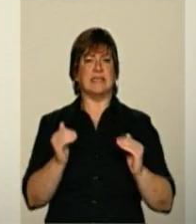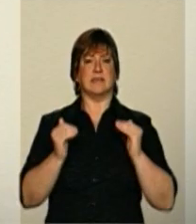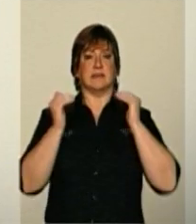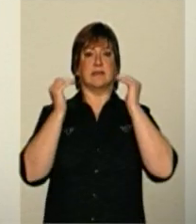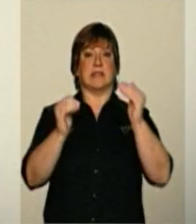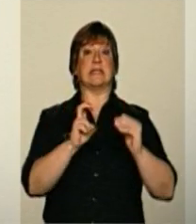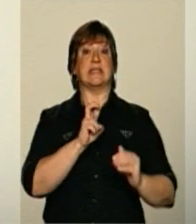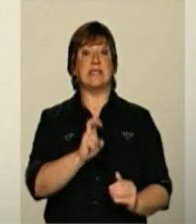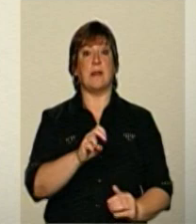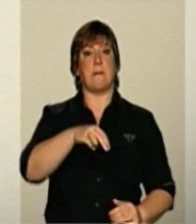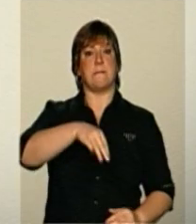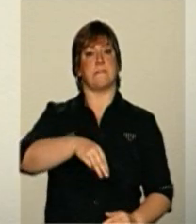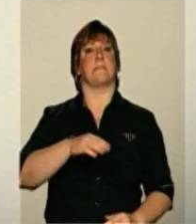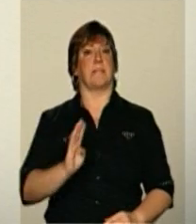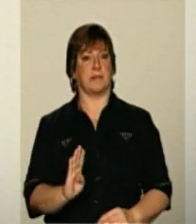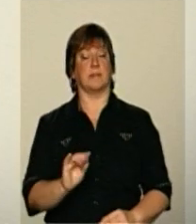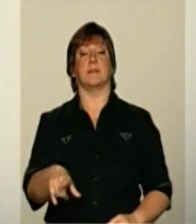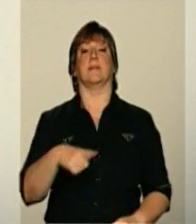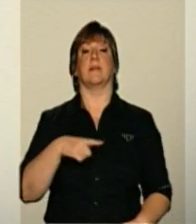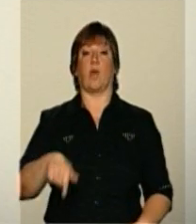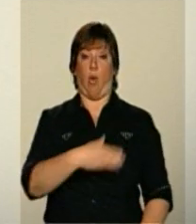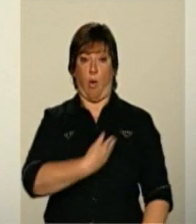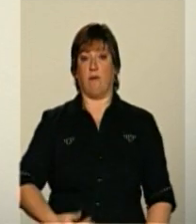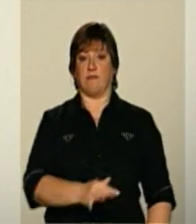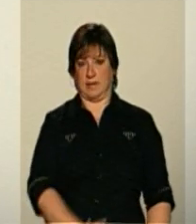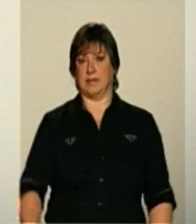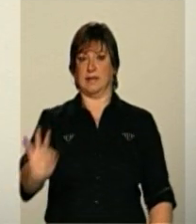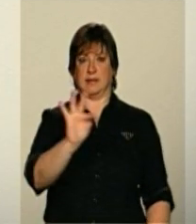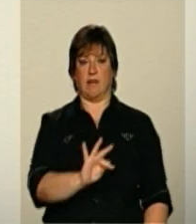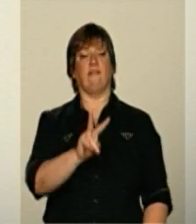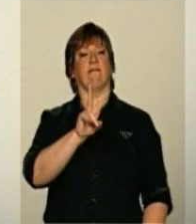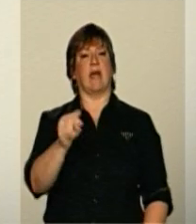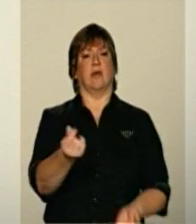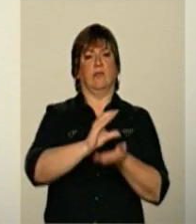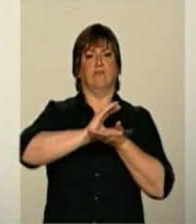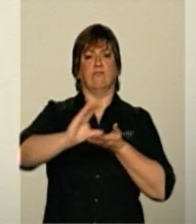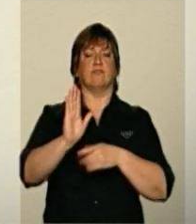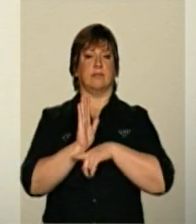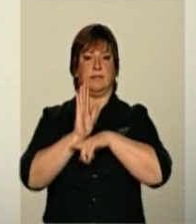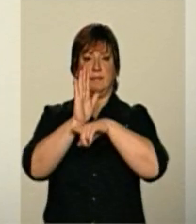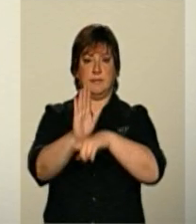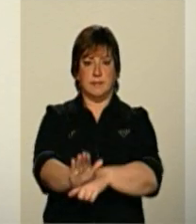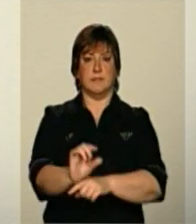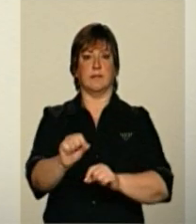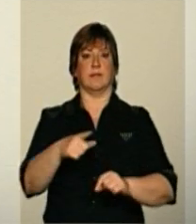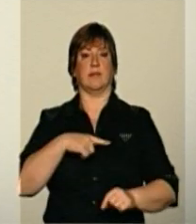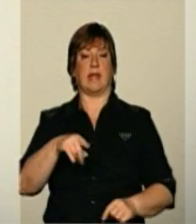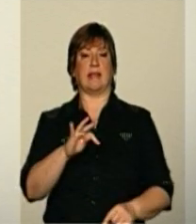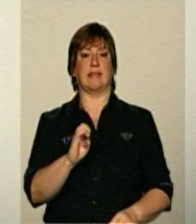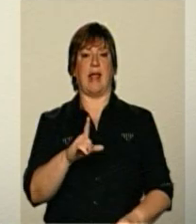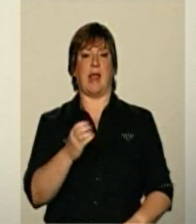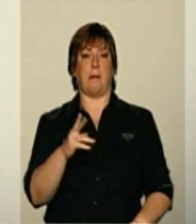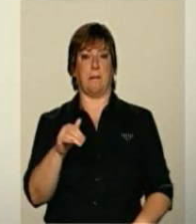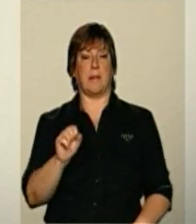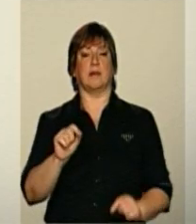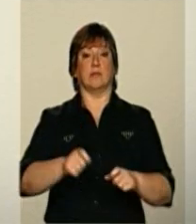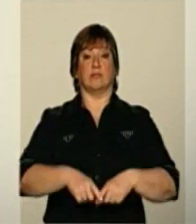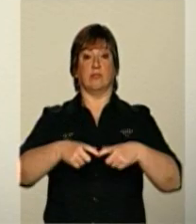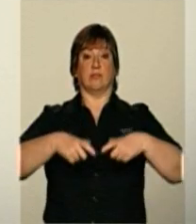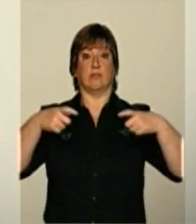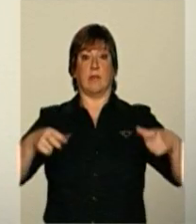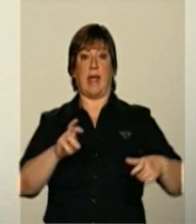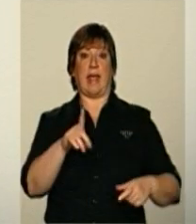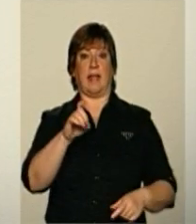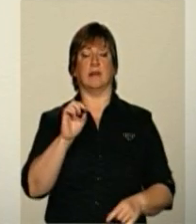5 mbit o governo federal Vai investir diretamente por meio da Telebras na ampliação de